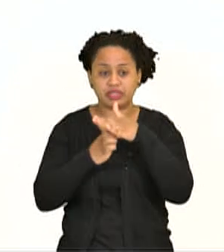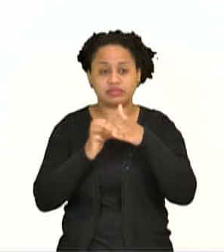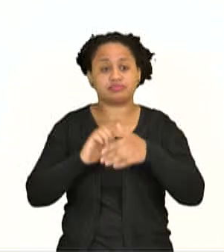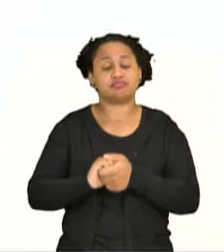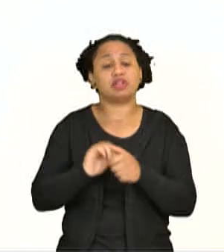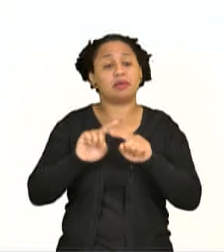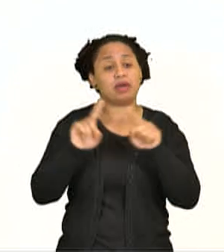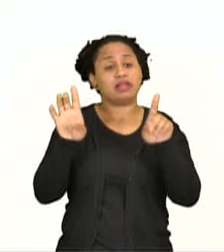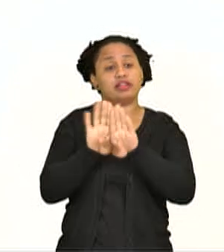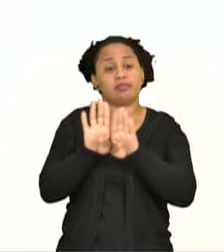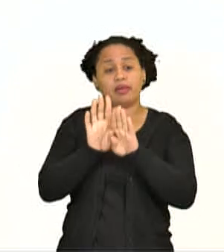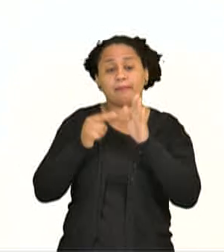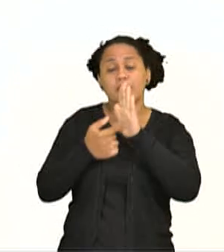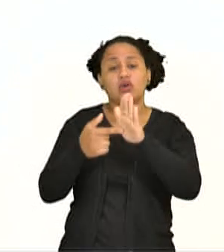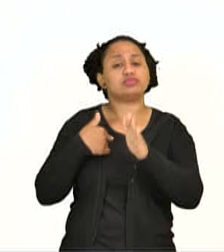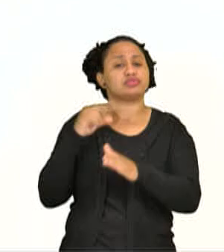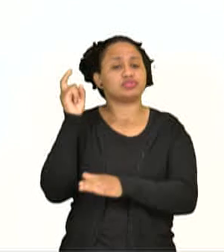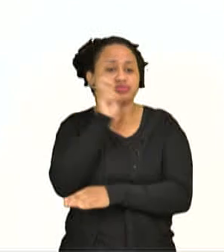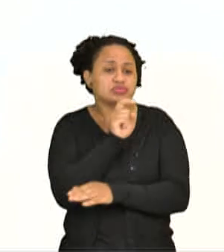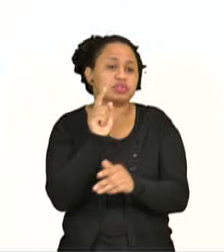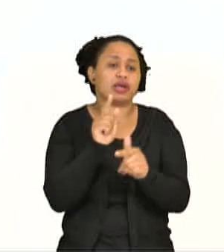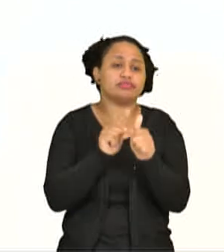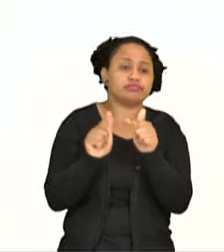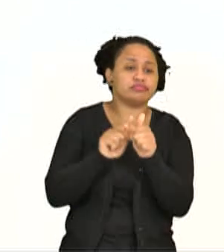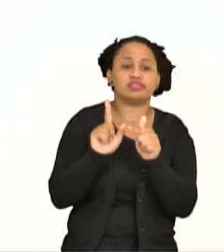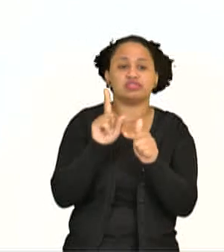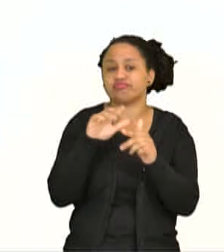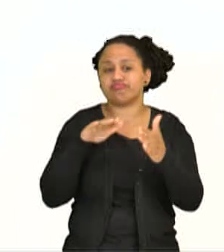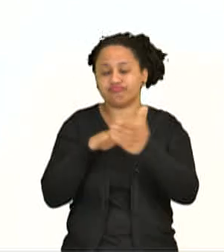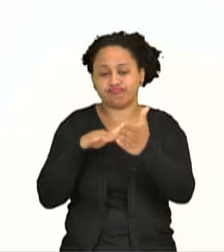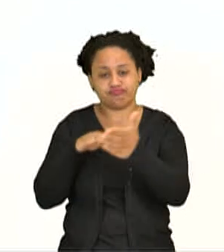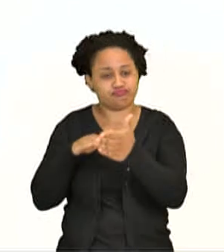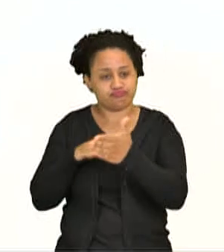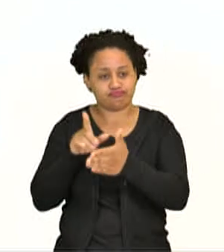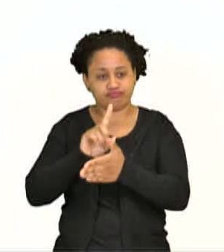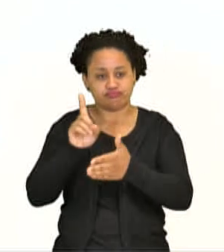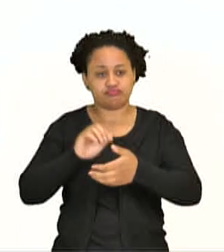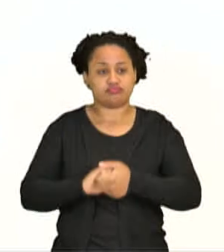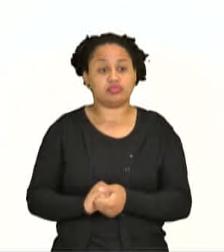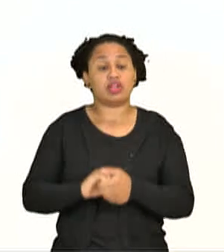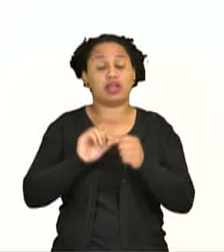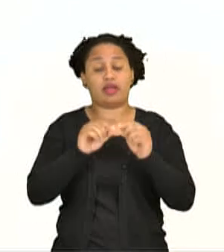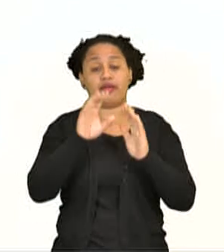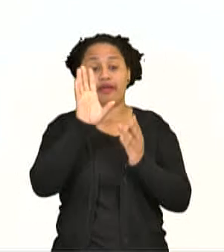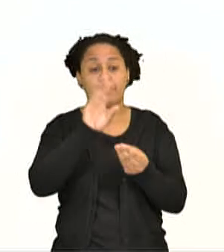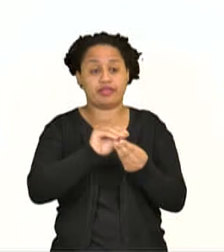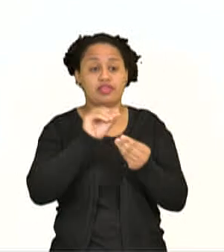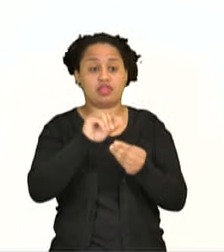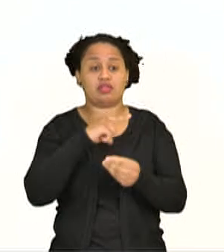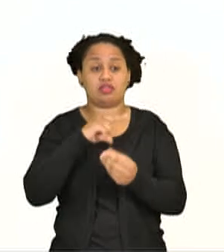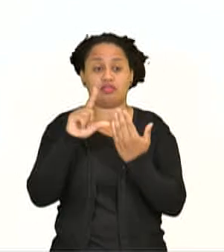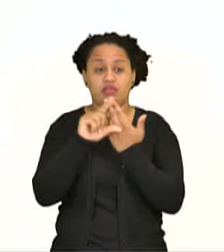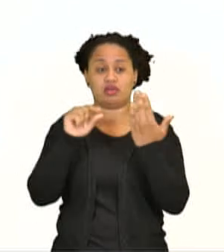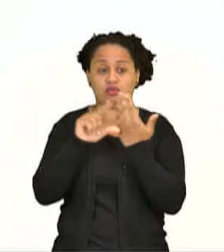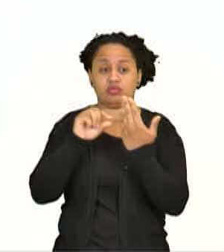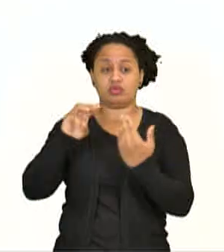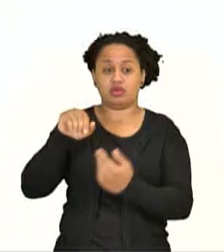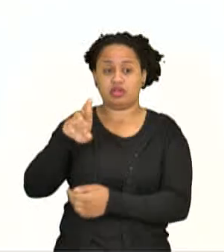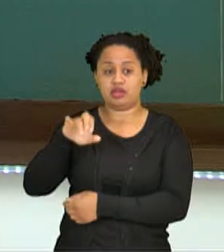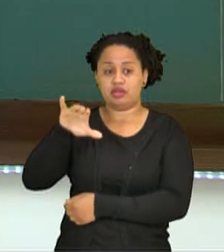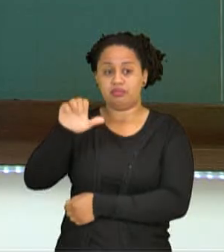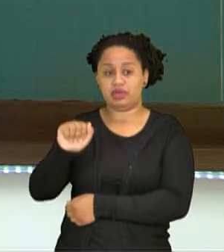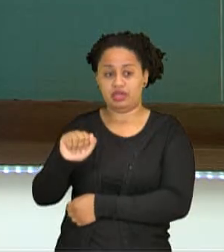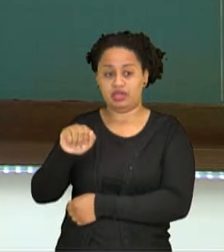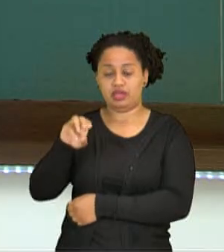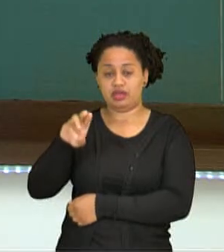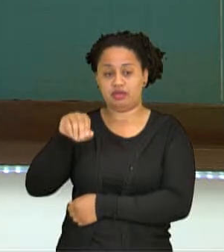empecilho. Essa resenha ela foi feita por Maria Carolina Maia, publicada em 7 de junho de 2018. Veja que foi publicada